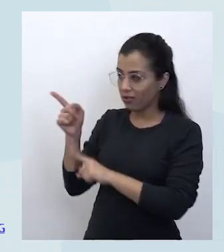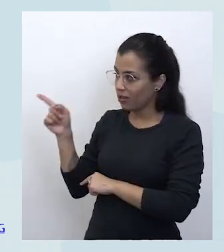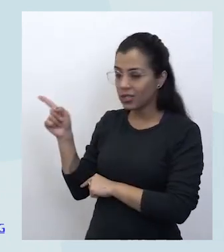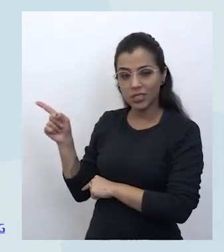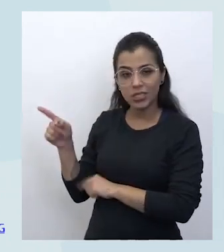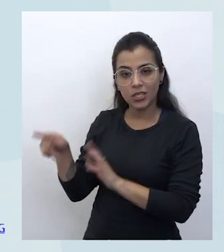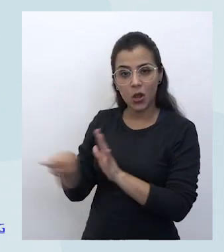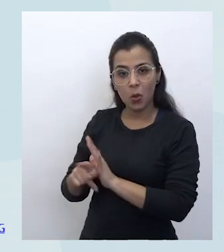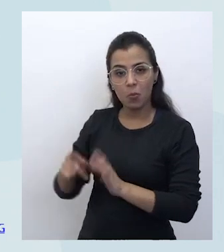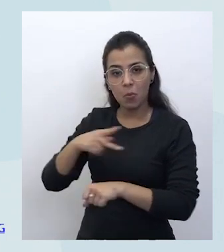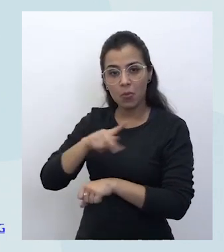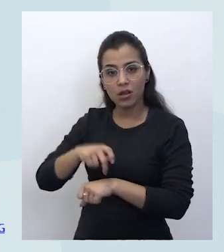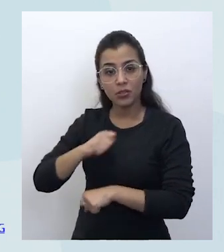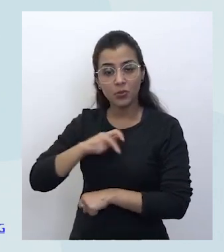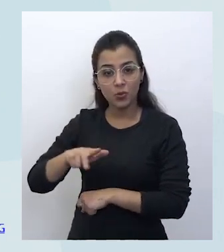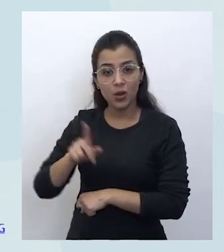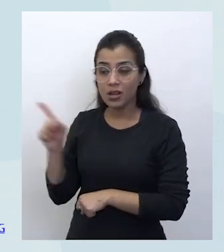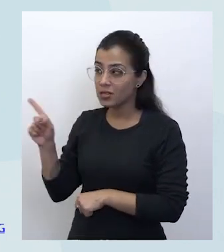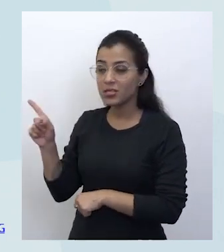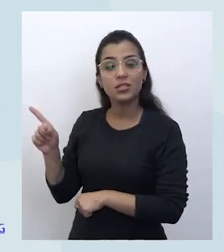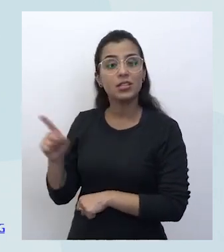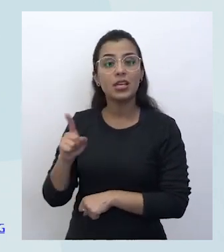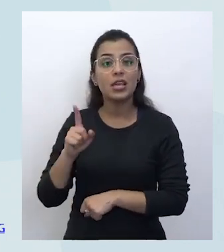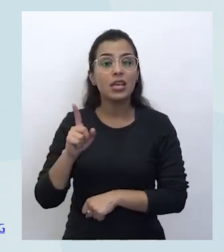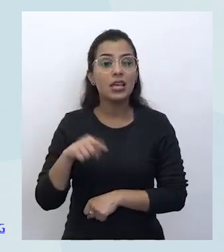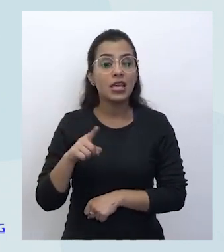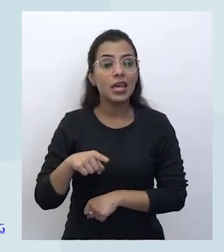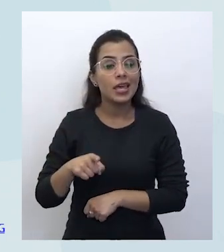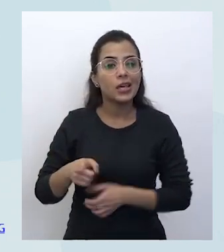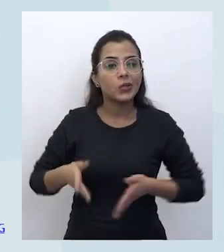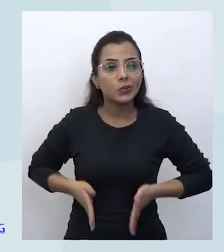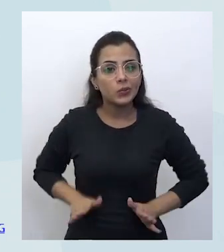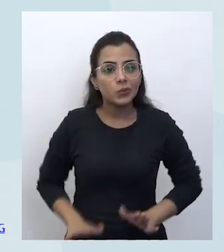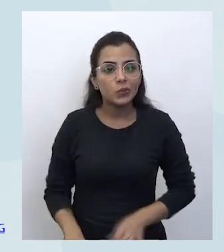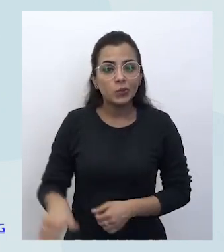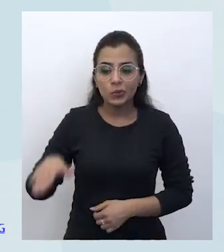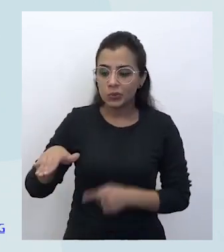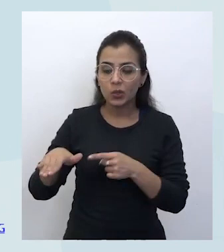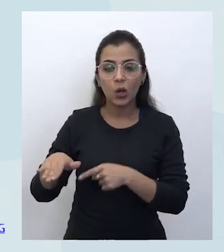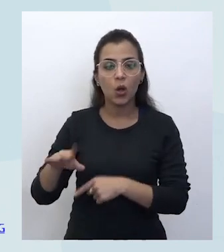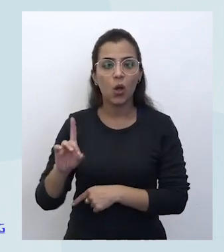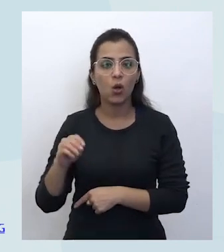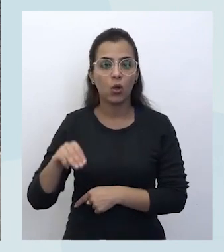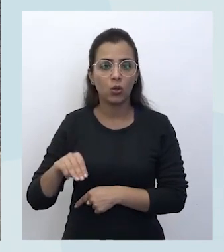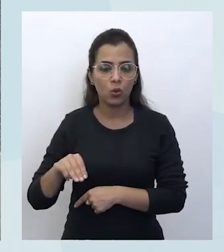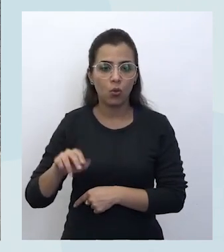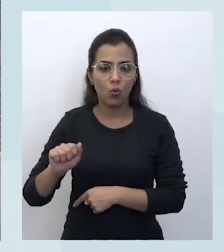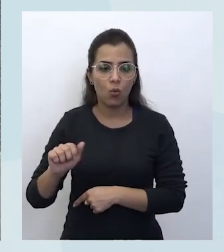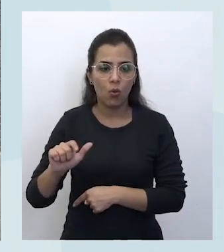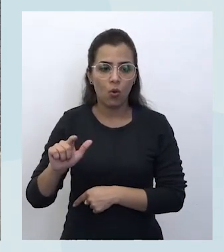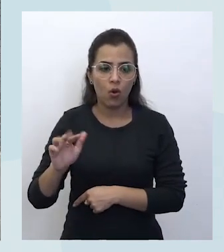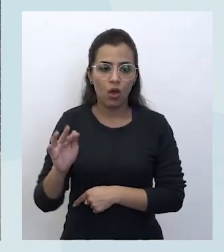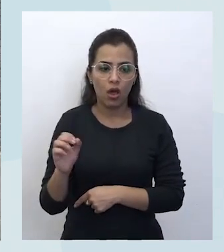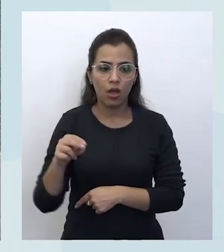Este castelo de Guimarães foi o castelo onde nasceu o Dom Afonso Henriques. Tem uma outra imagem para vocês verem de dentro